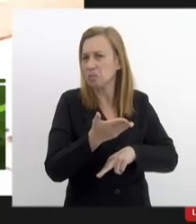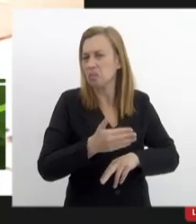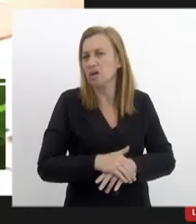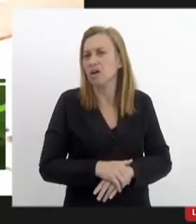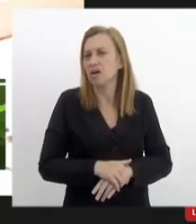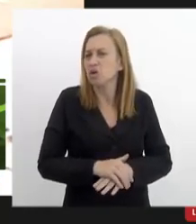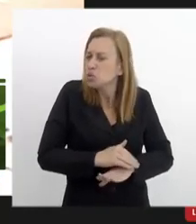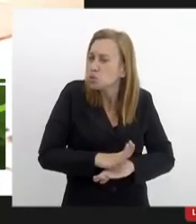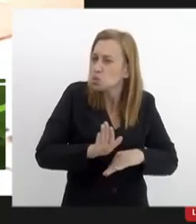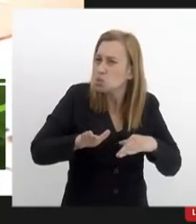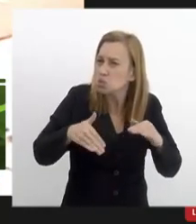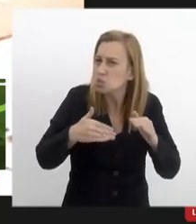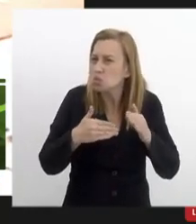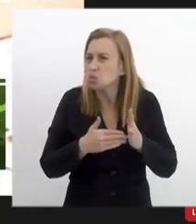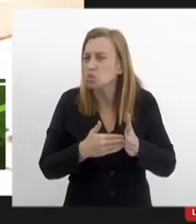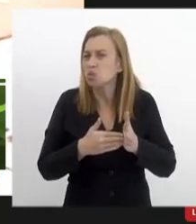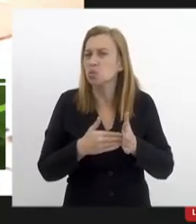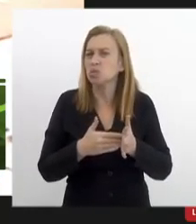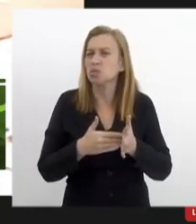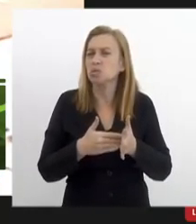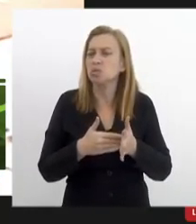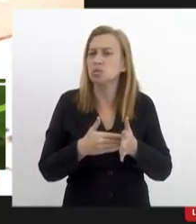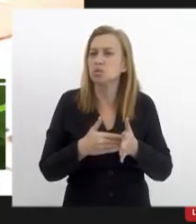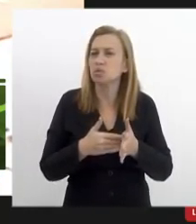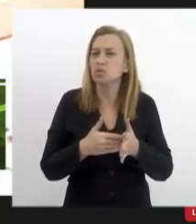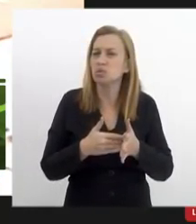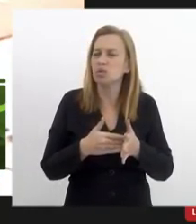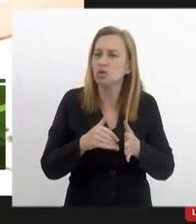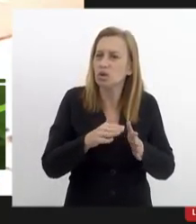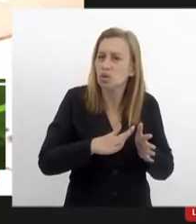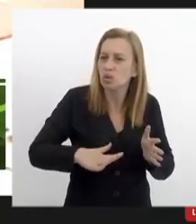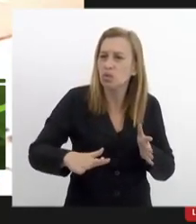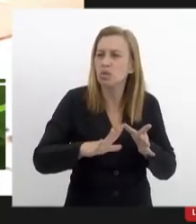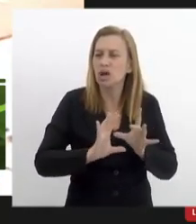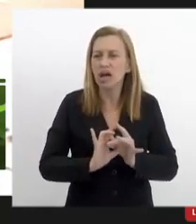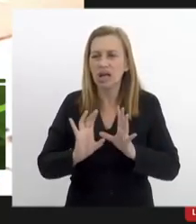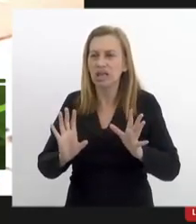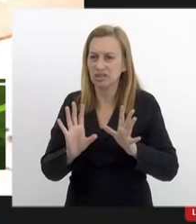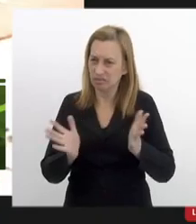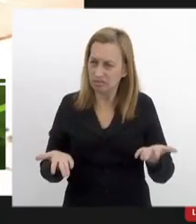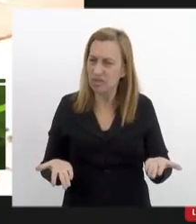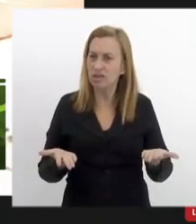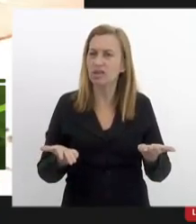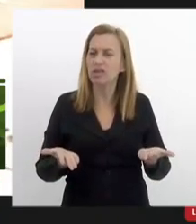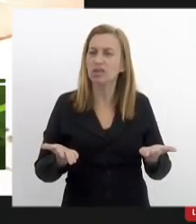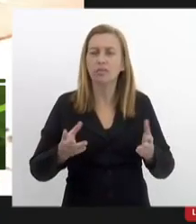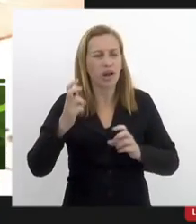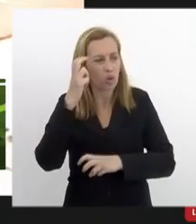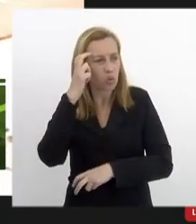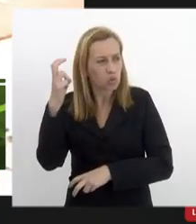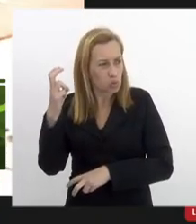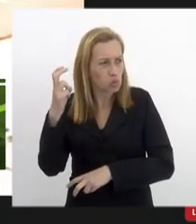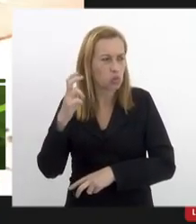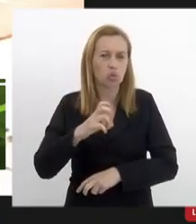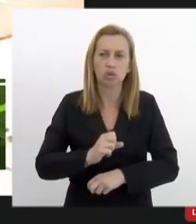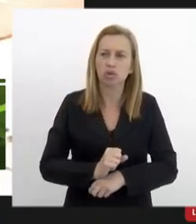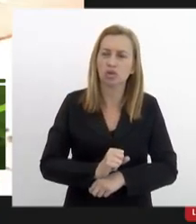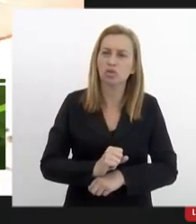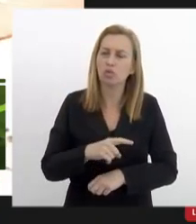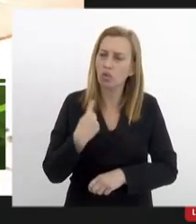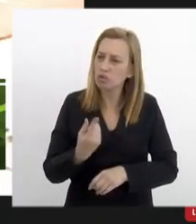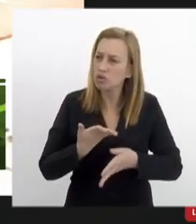por todo o território livre, espaço para a cultura como nós